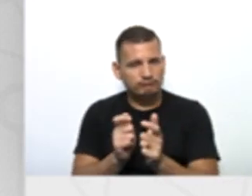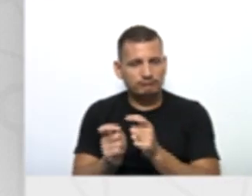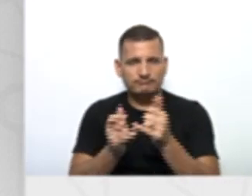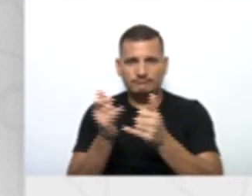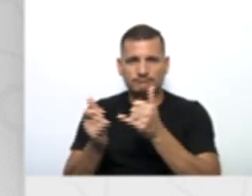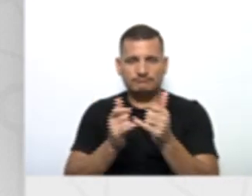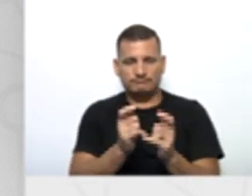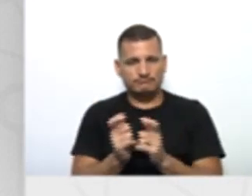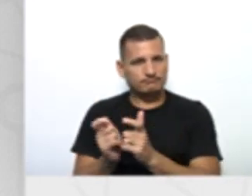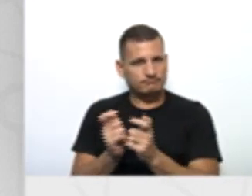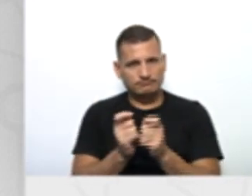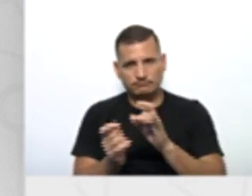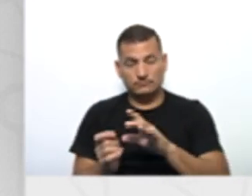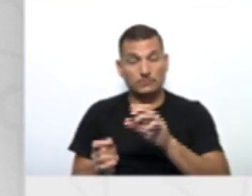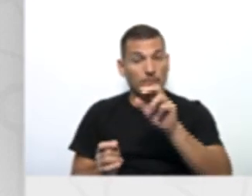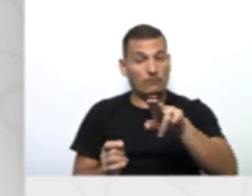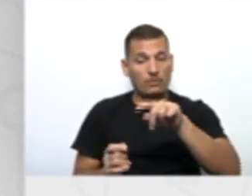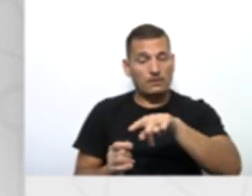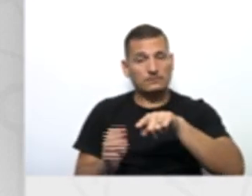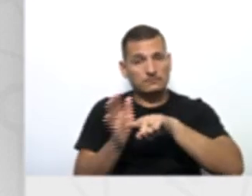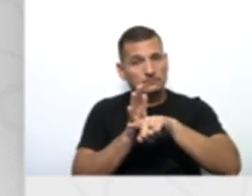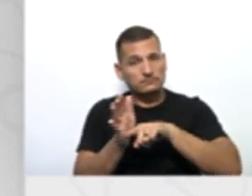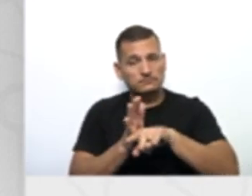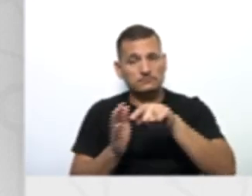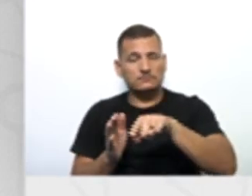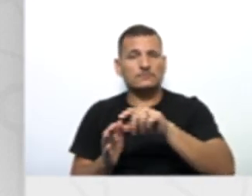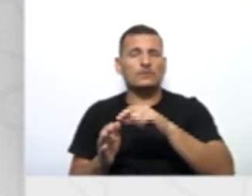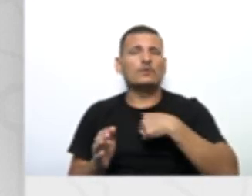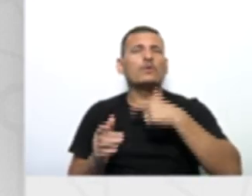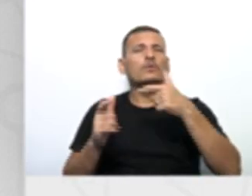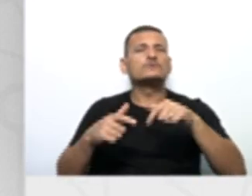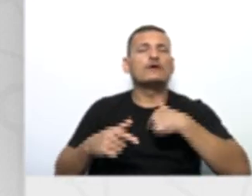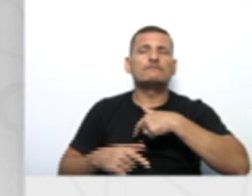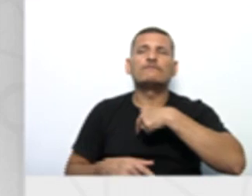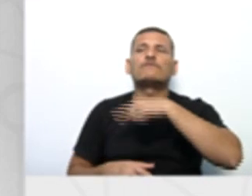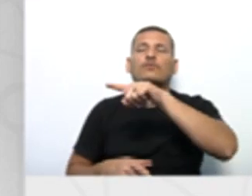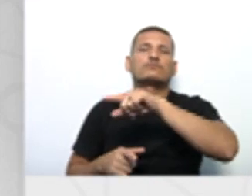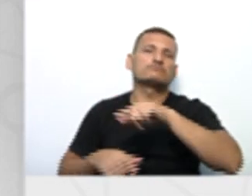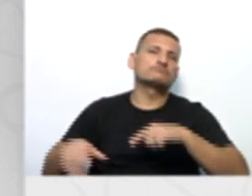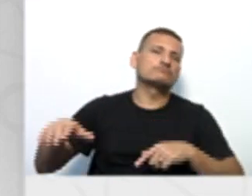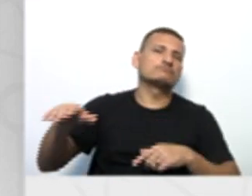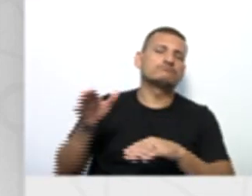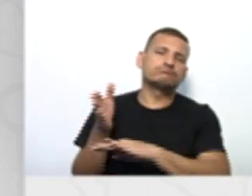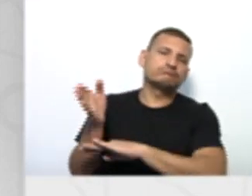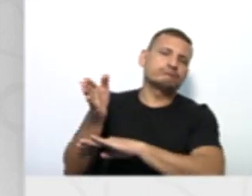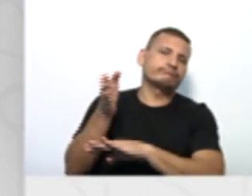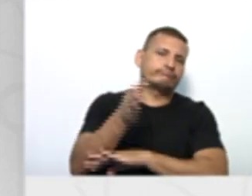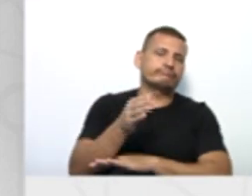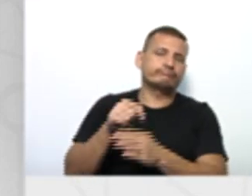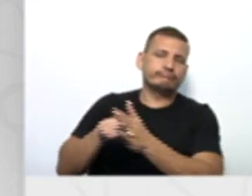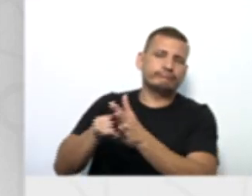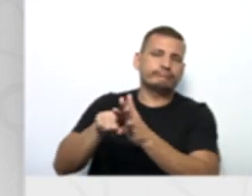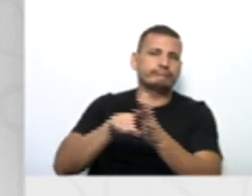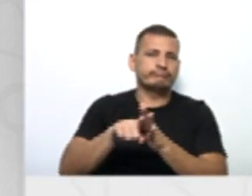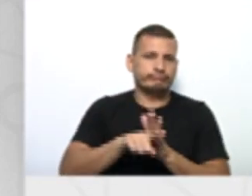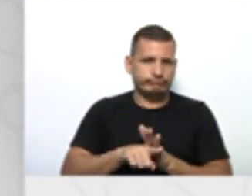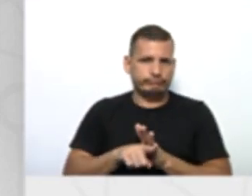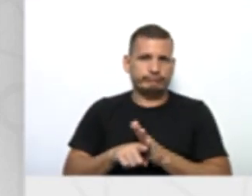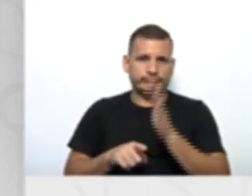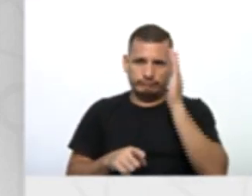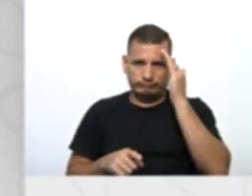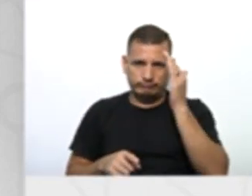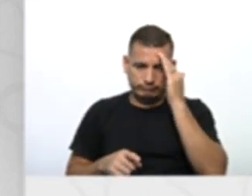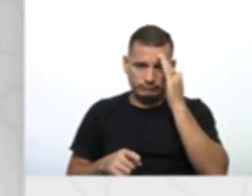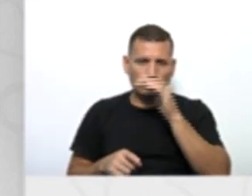fazer essa pesquisa, geralmente eu coloco ela em campo, é uma pesquisa mais atuante do que só